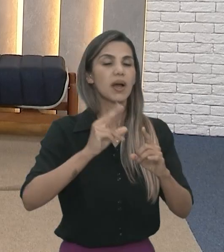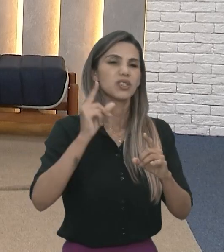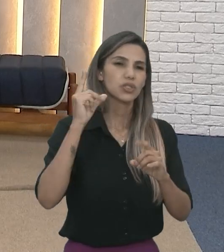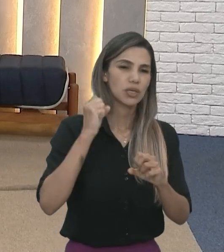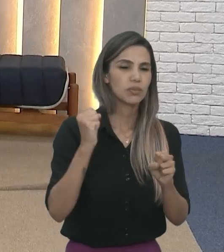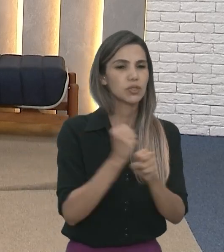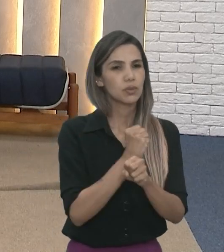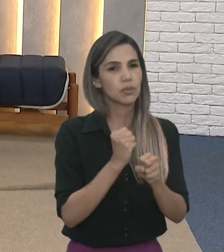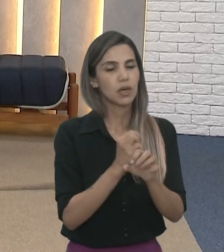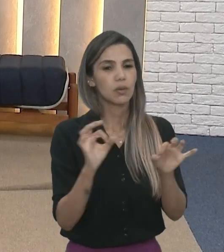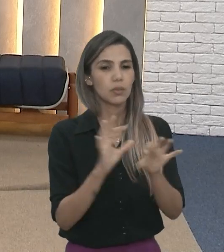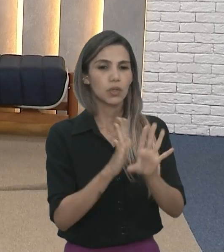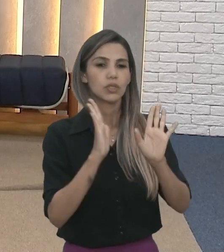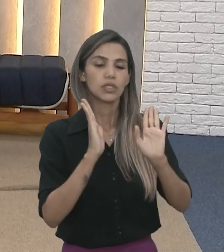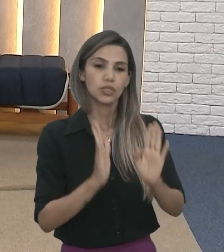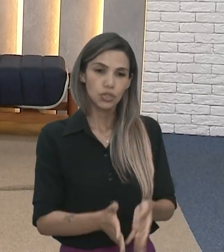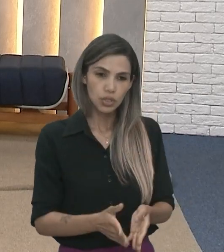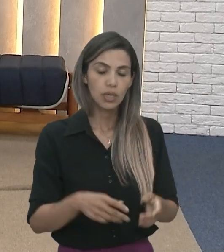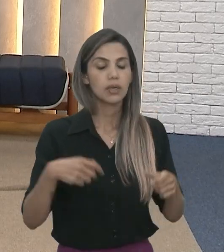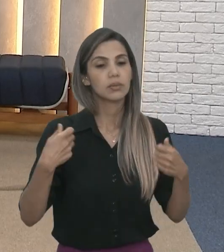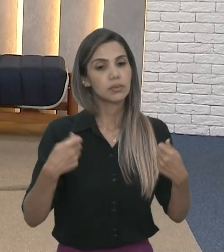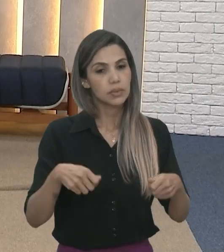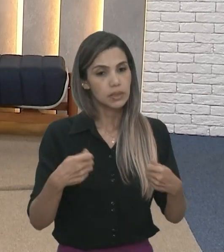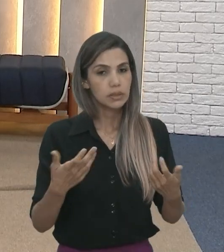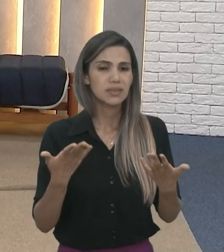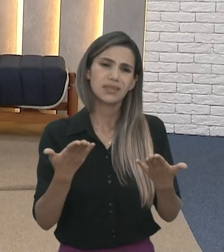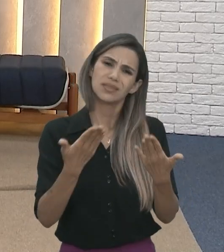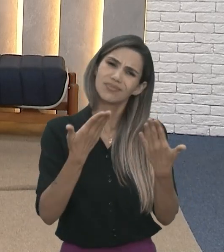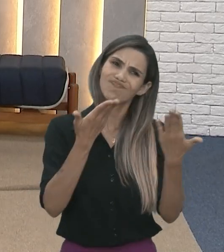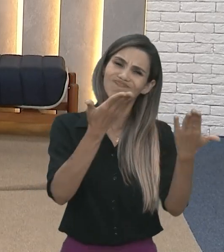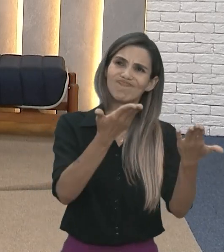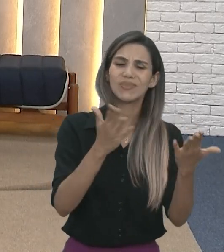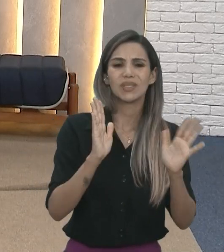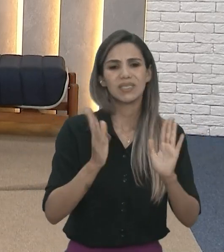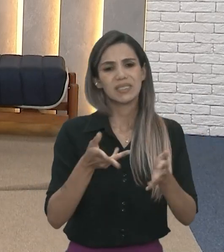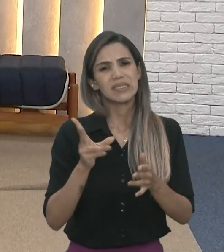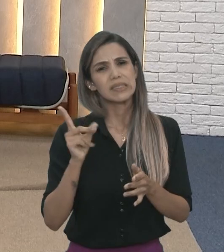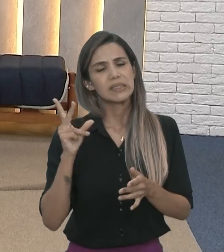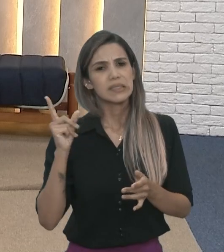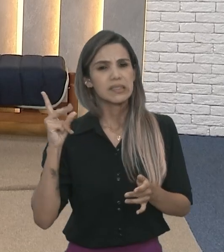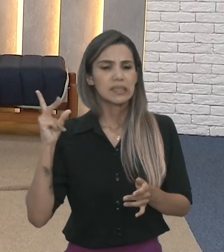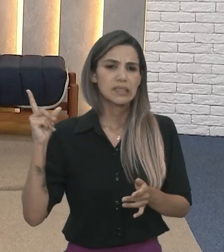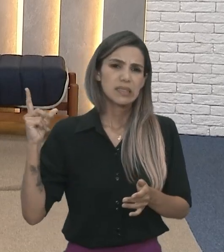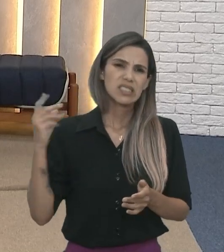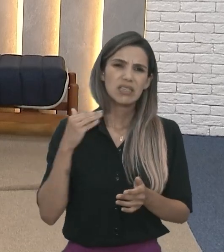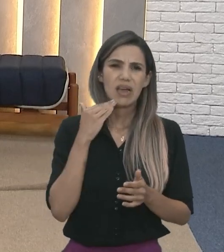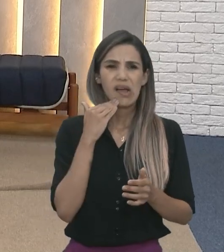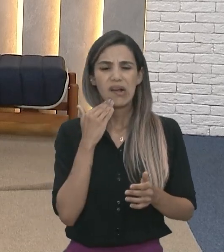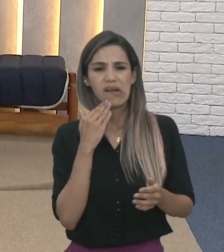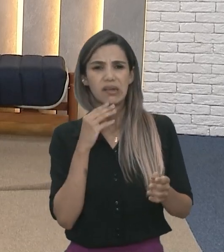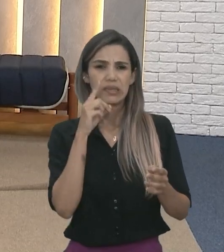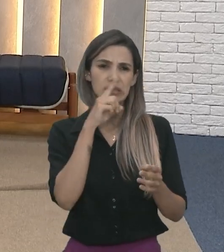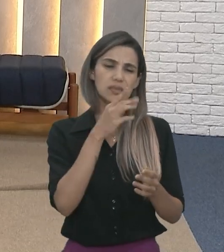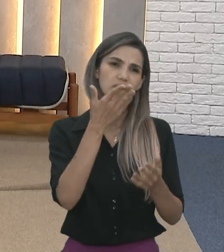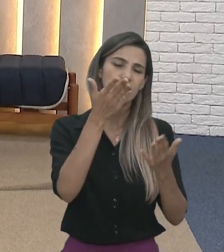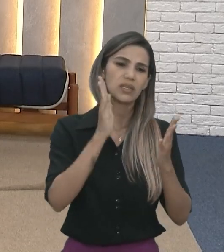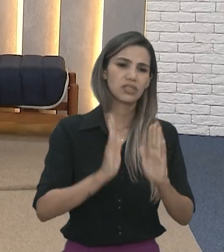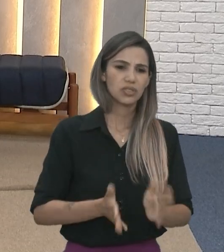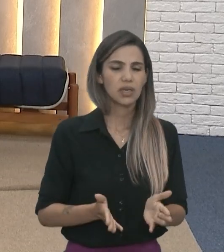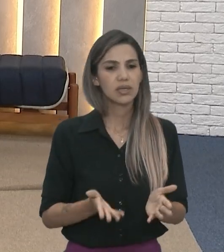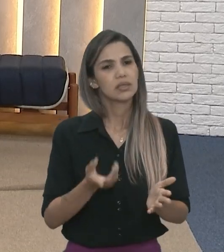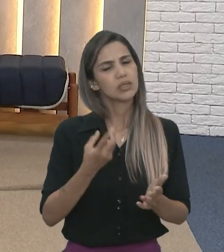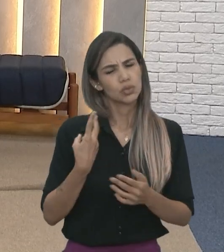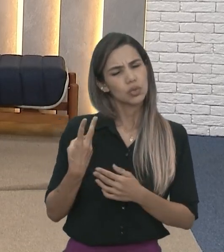habitadas e ocupadas e apresentam condições assim, de estágio avançado de deterioração. Porque até uma pergunta que a gente